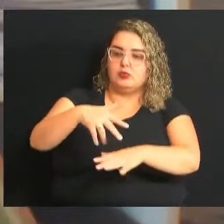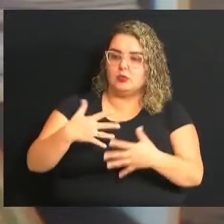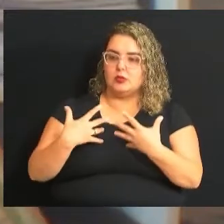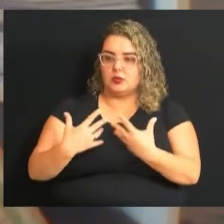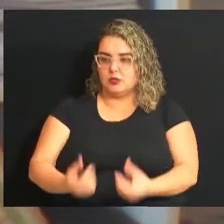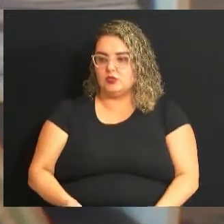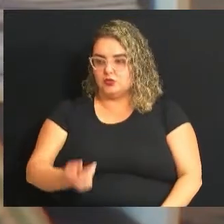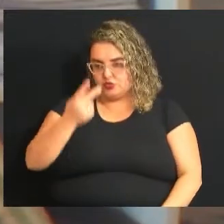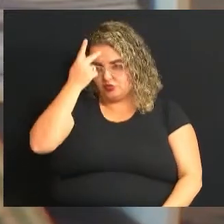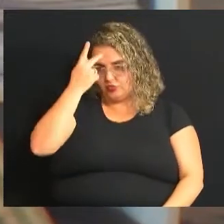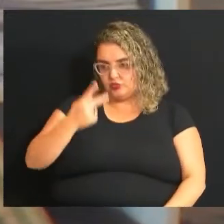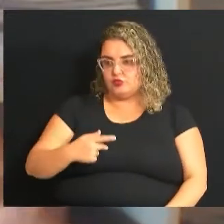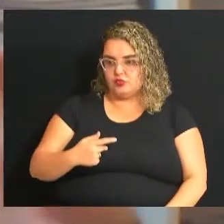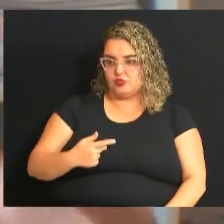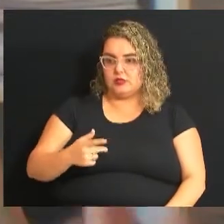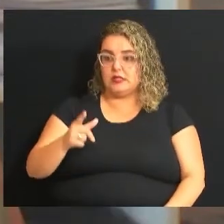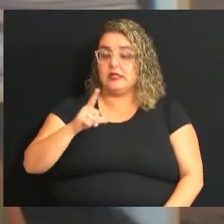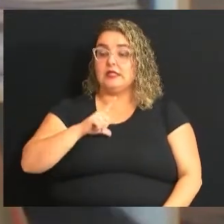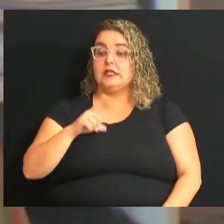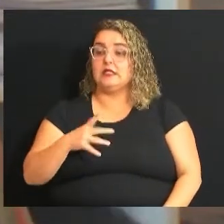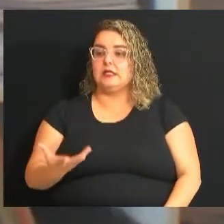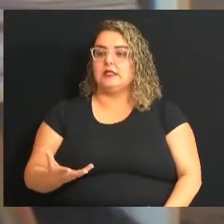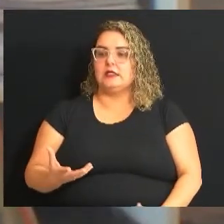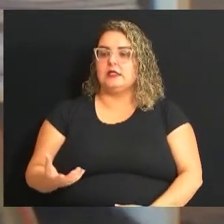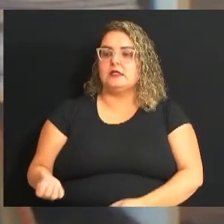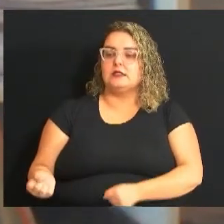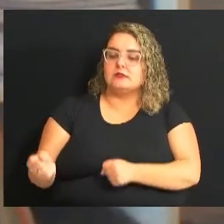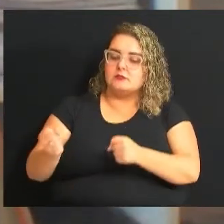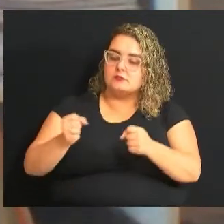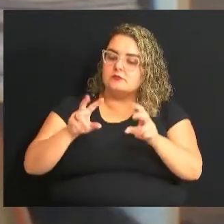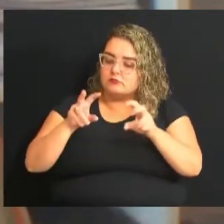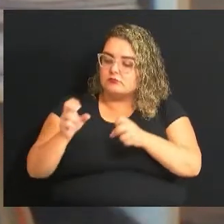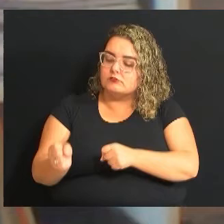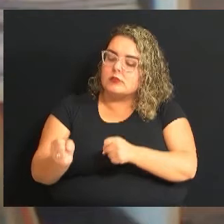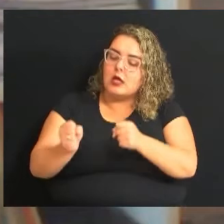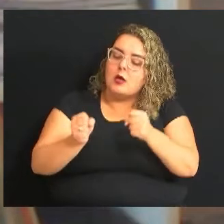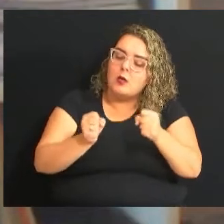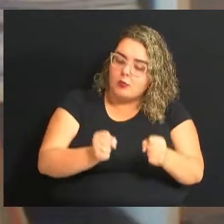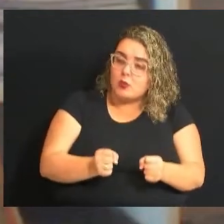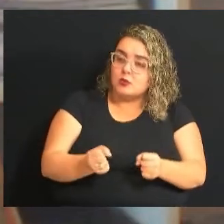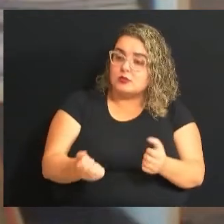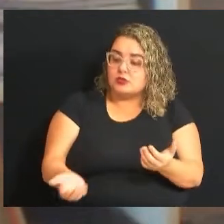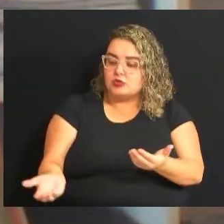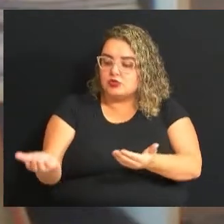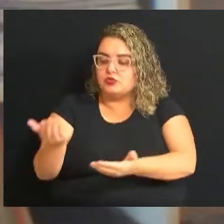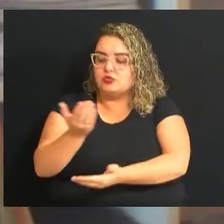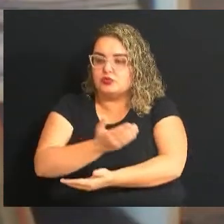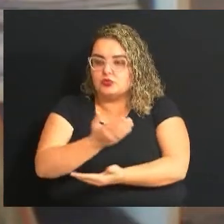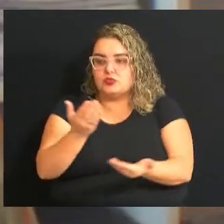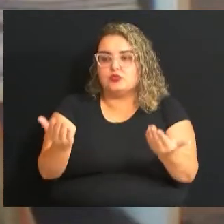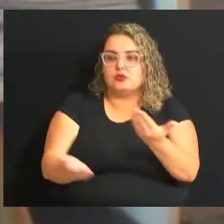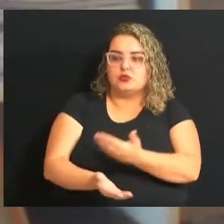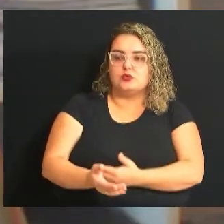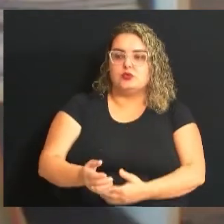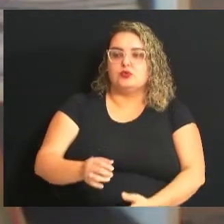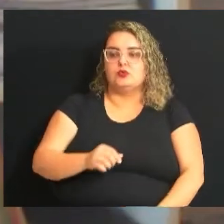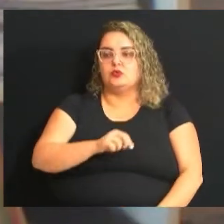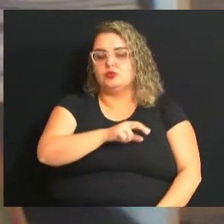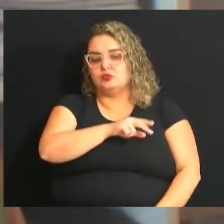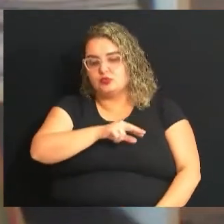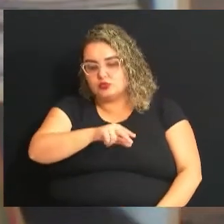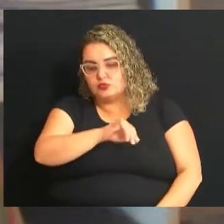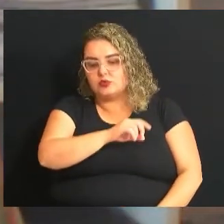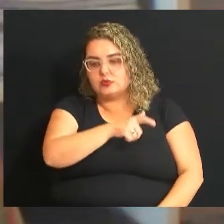pessoalmente. Então, ele tem esse poder, de mediar os irmãos de São Benedito, essa